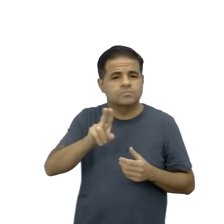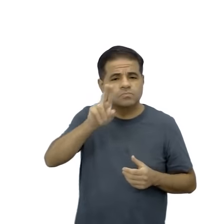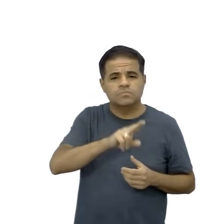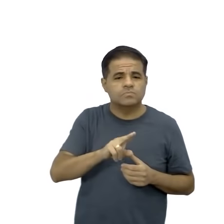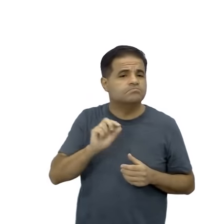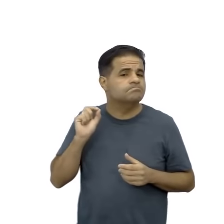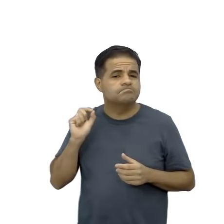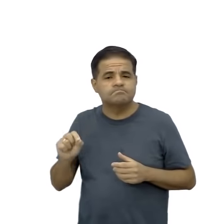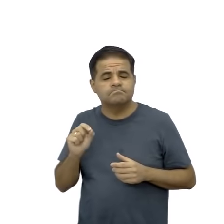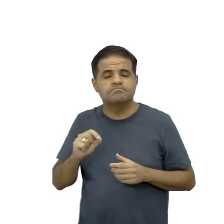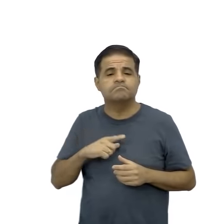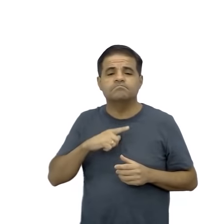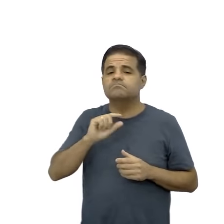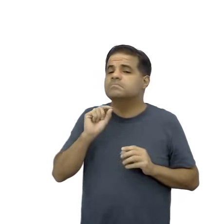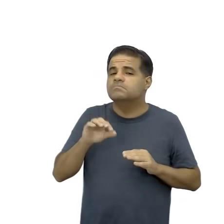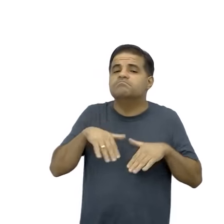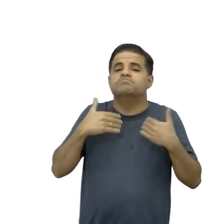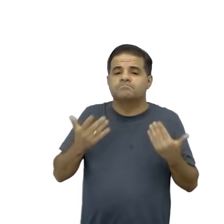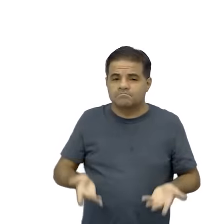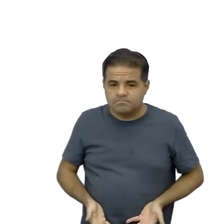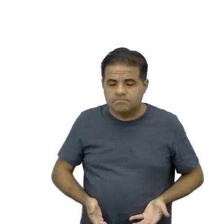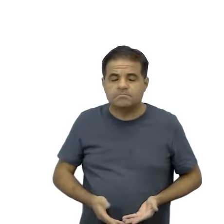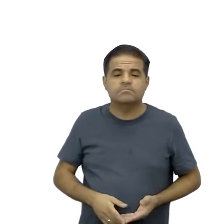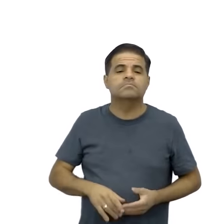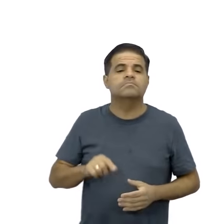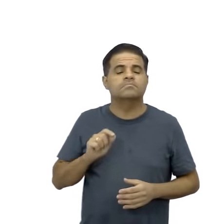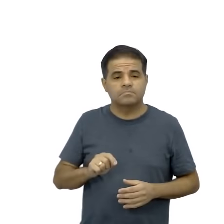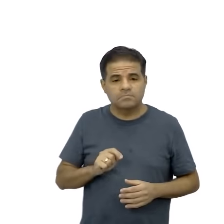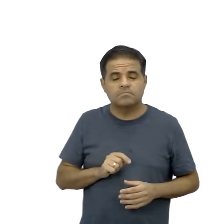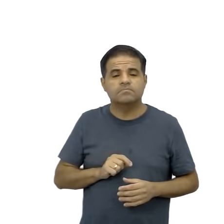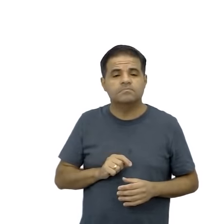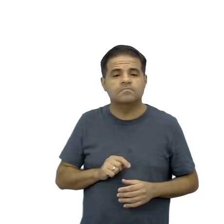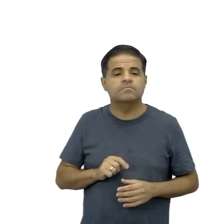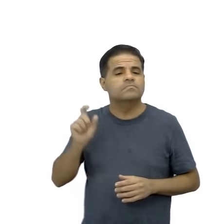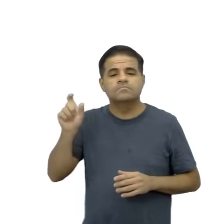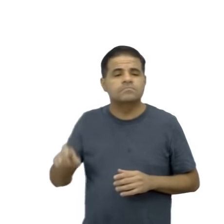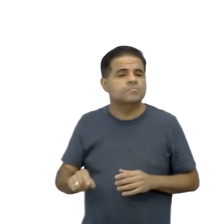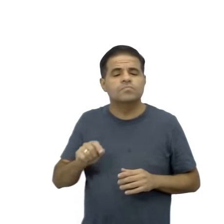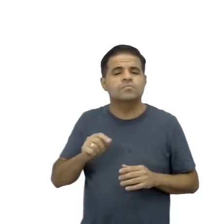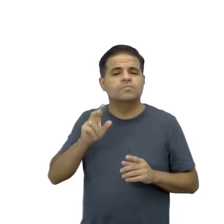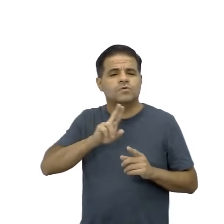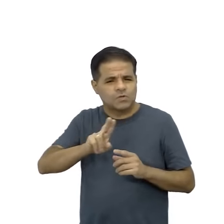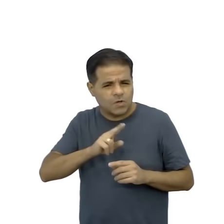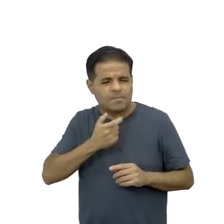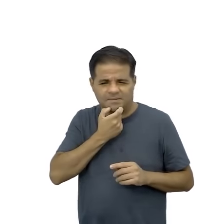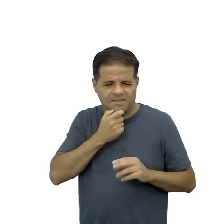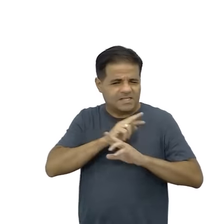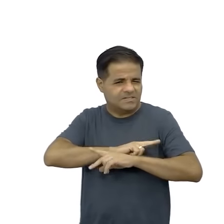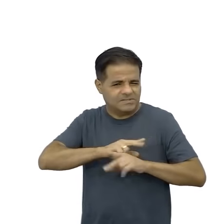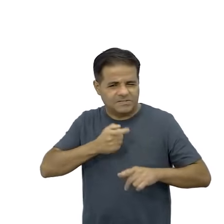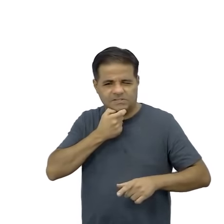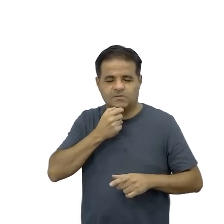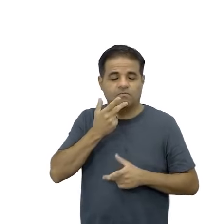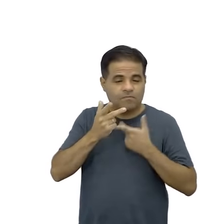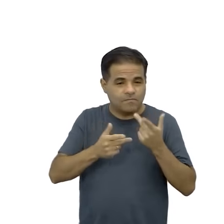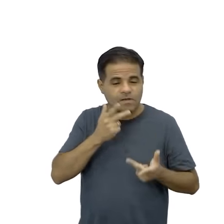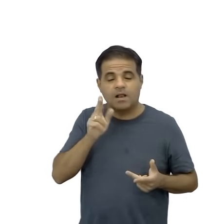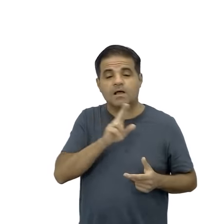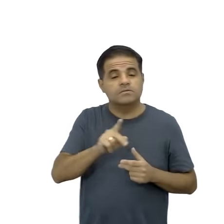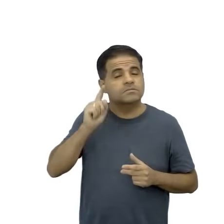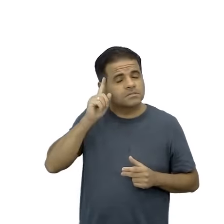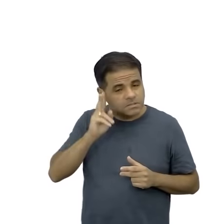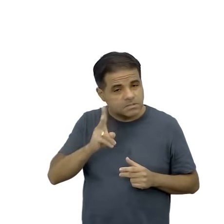Joseph Campbell, a Anakin Skywalker, difícil, né, comentar, mas aí